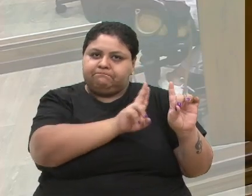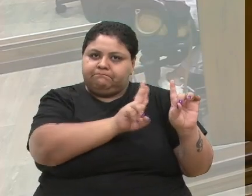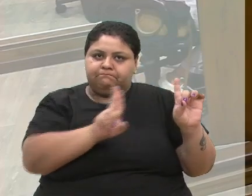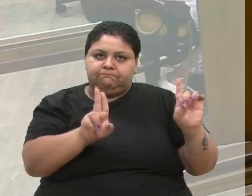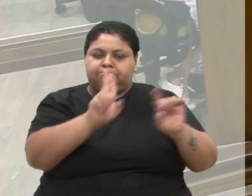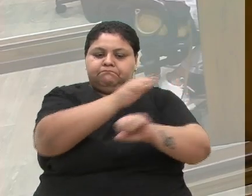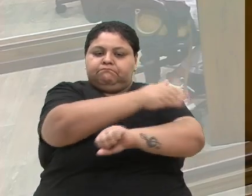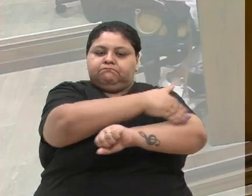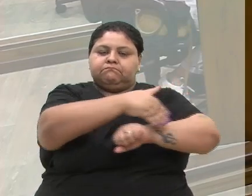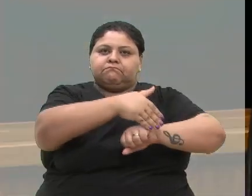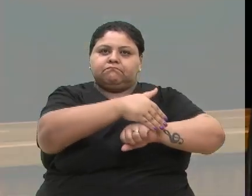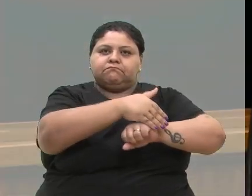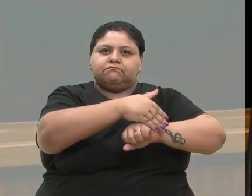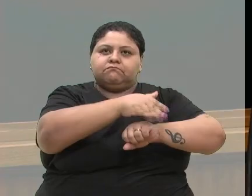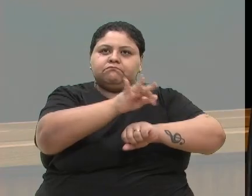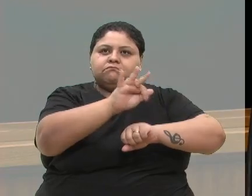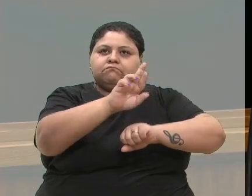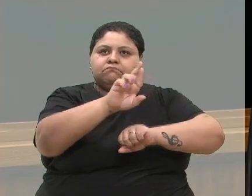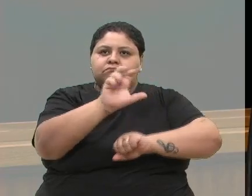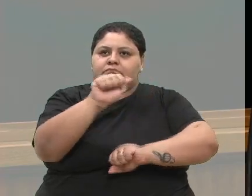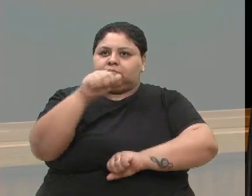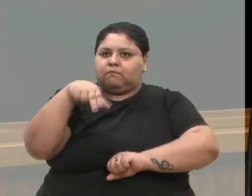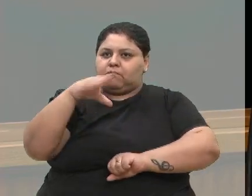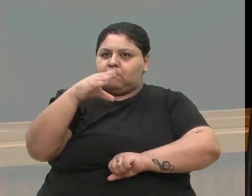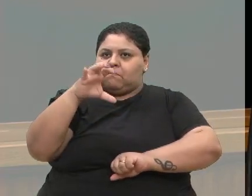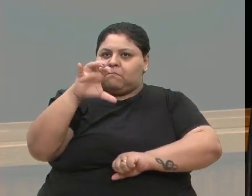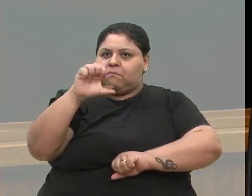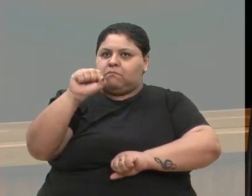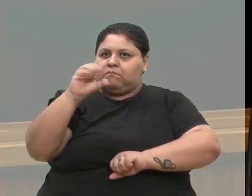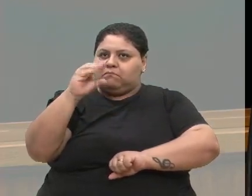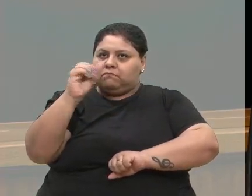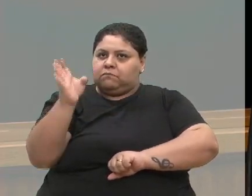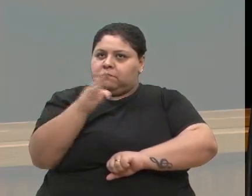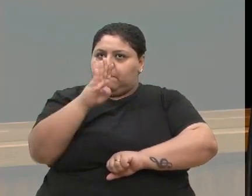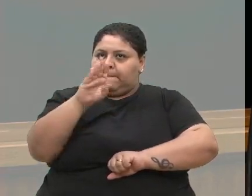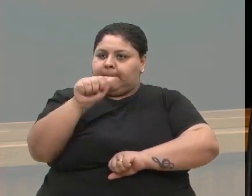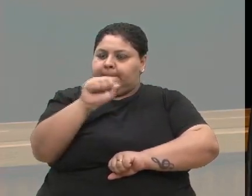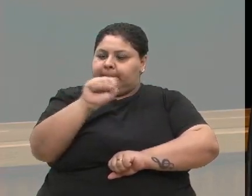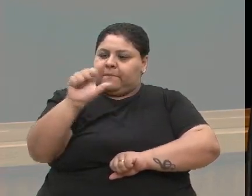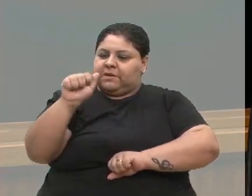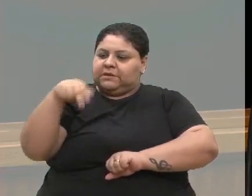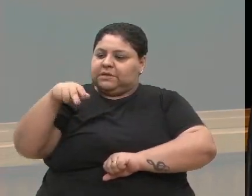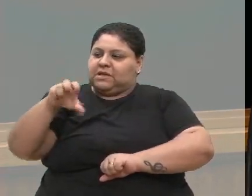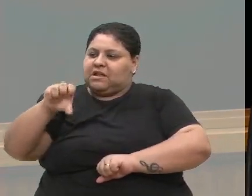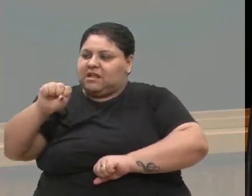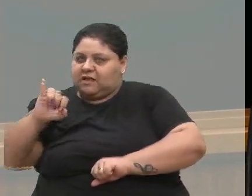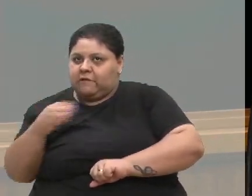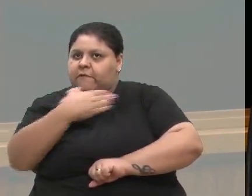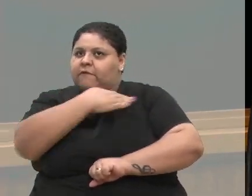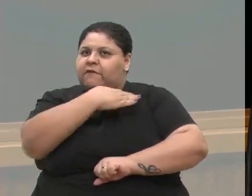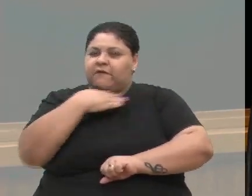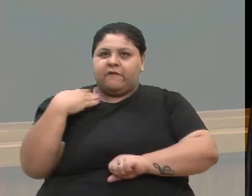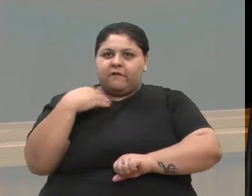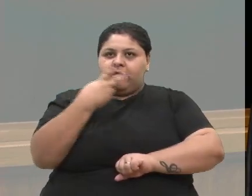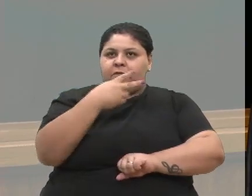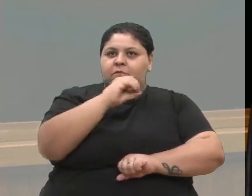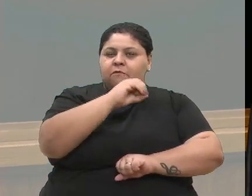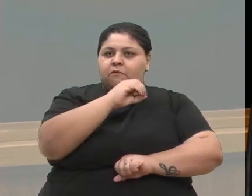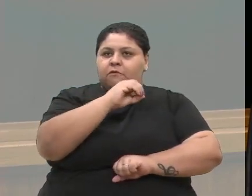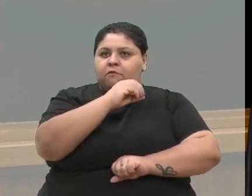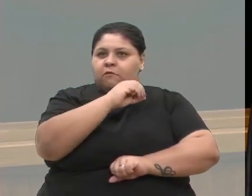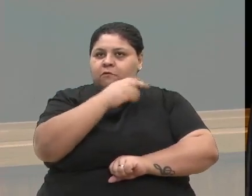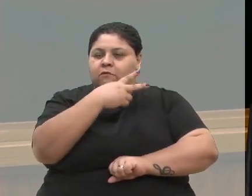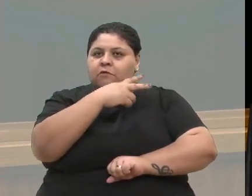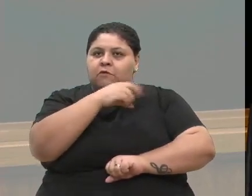rua, o senhor Francisco Bassanese, que faleceu em 2020 com 95 anos